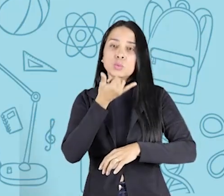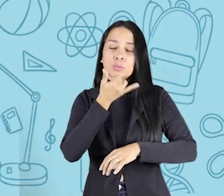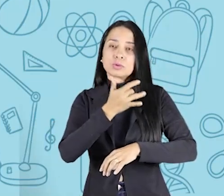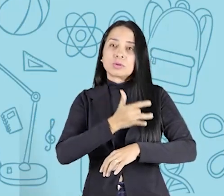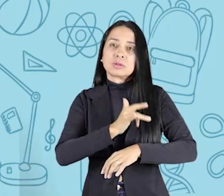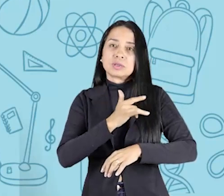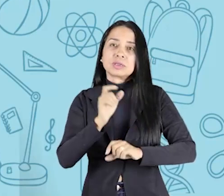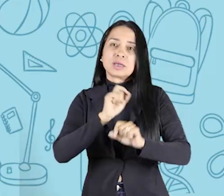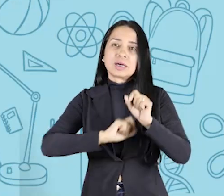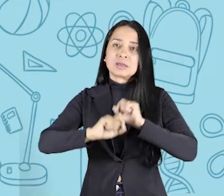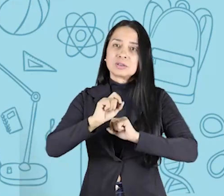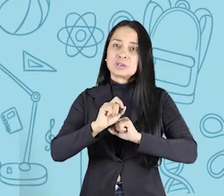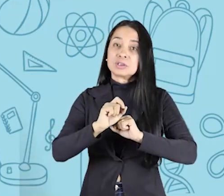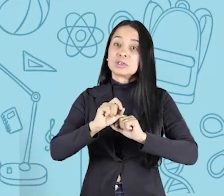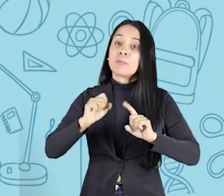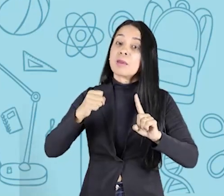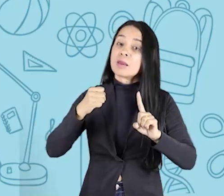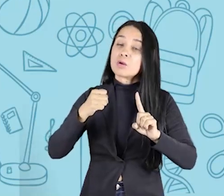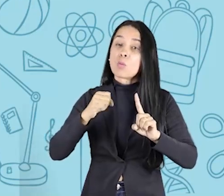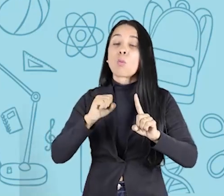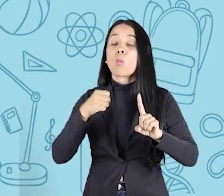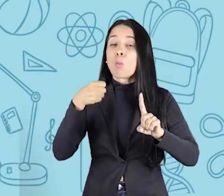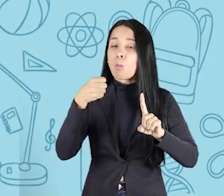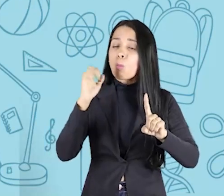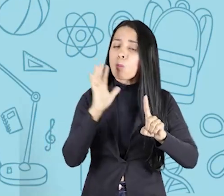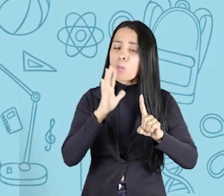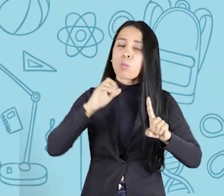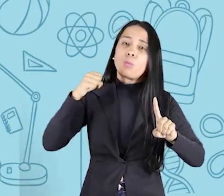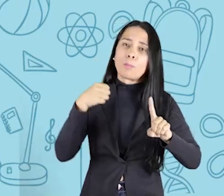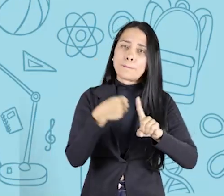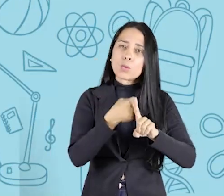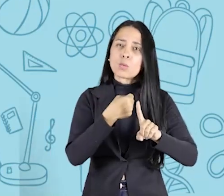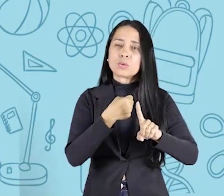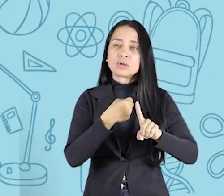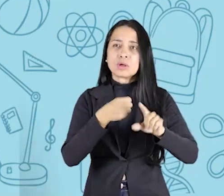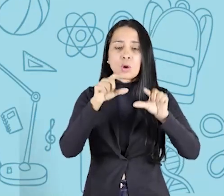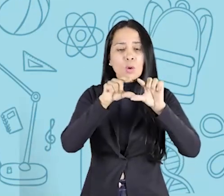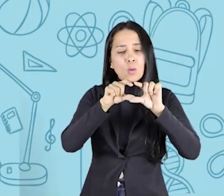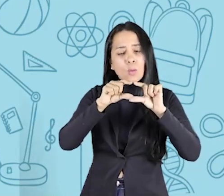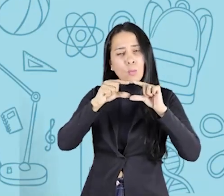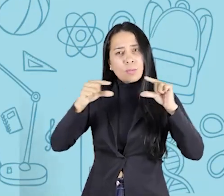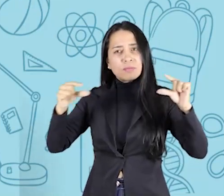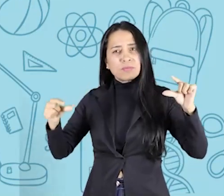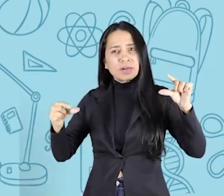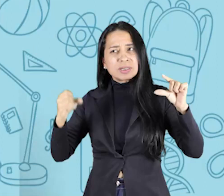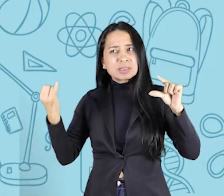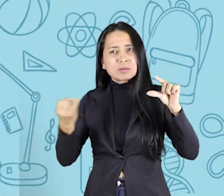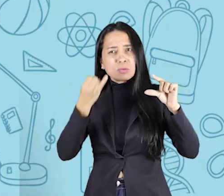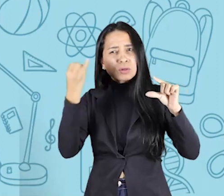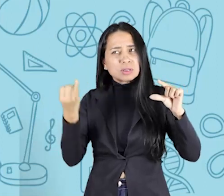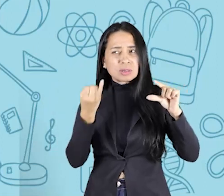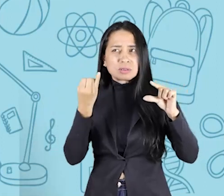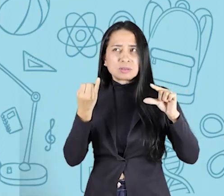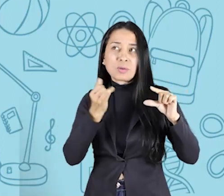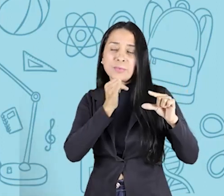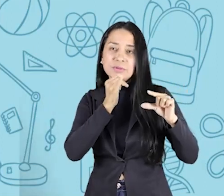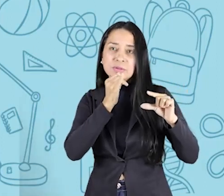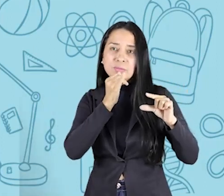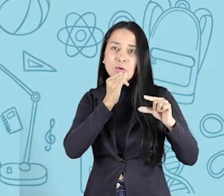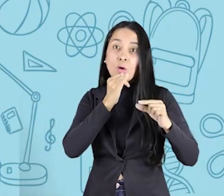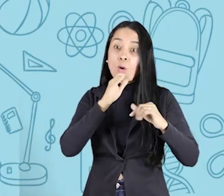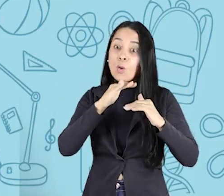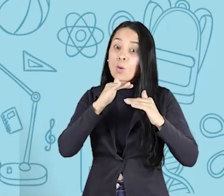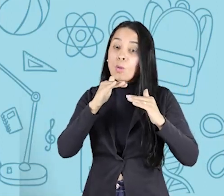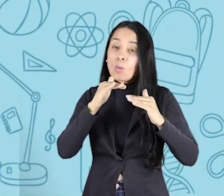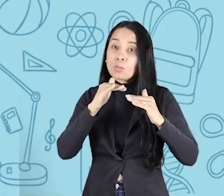principal. Uma frase bastante marcante no livro e no filme é: toda pessoa deveria ser aplaudida